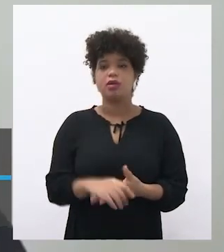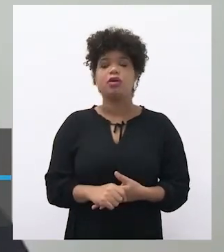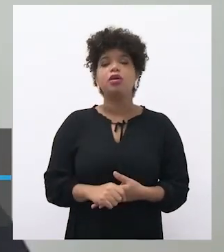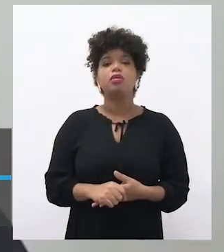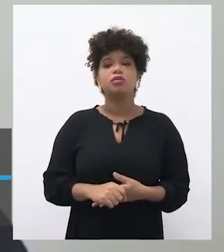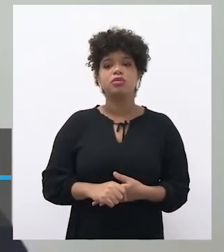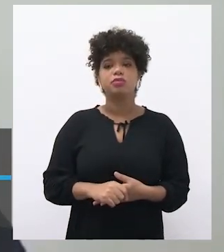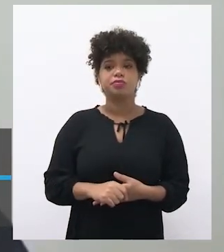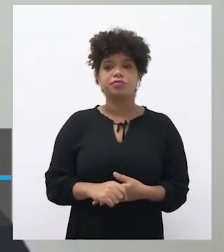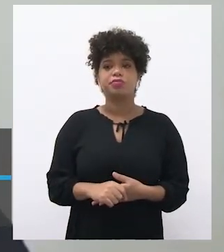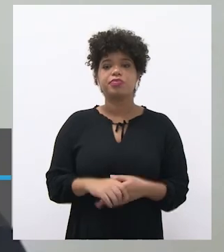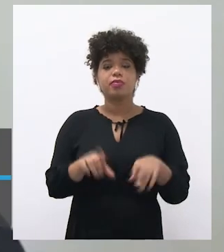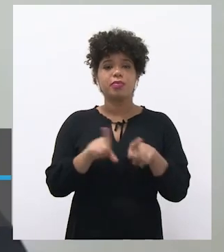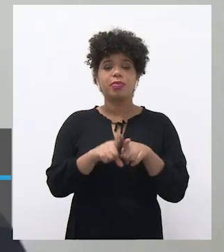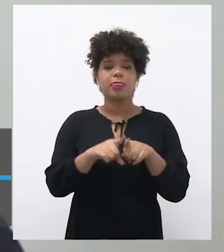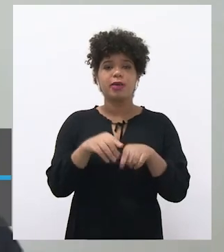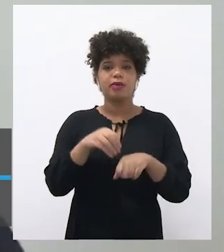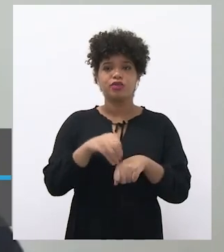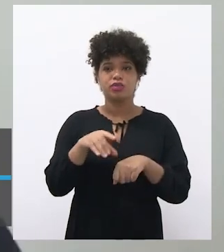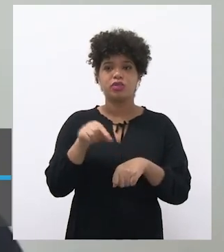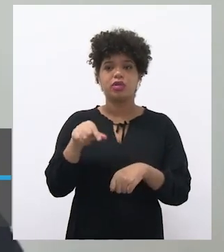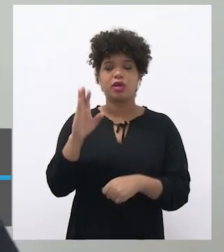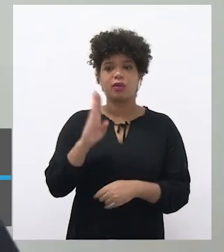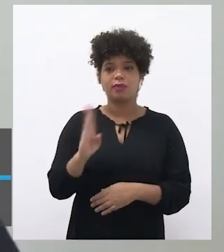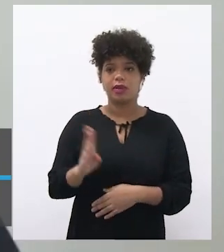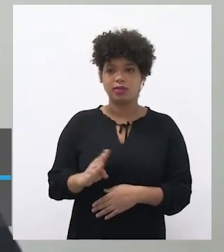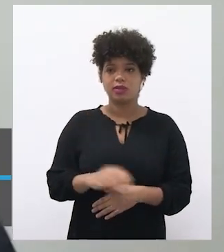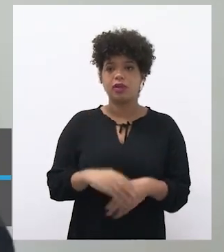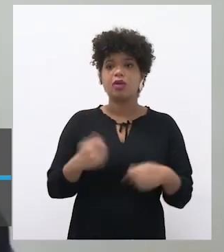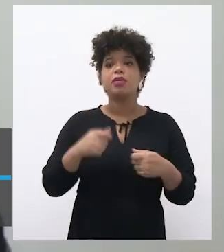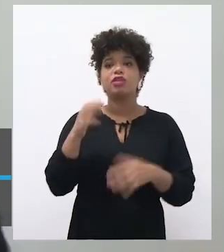feminicídio, e após quase 18 anos